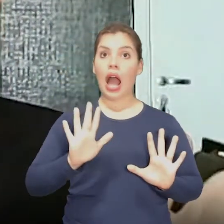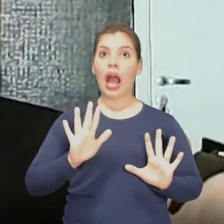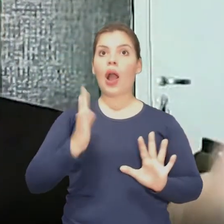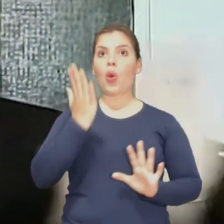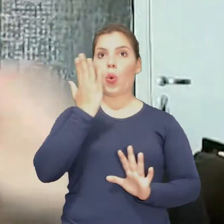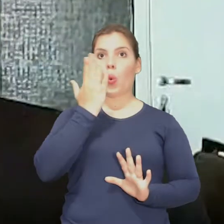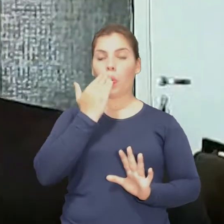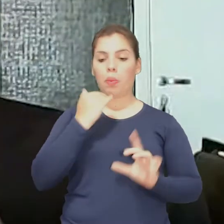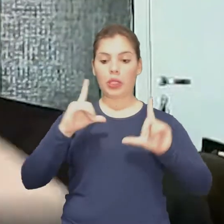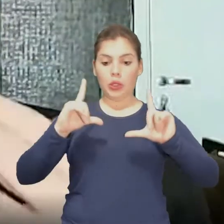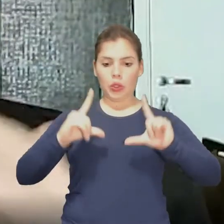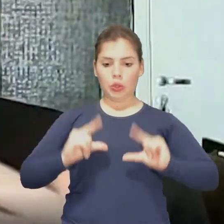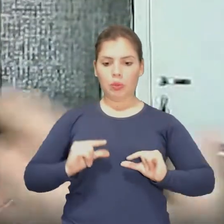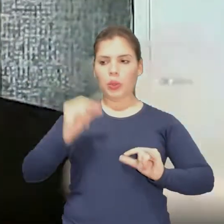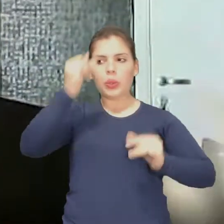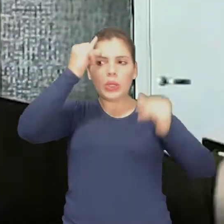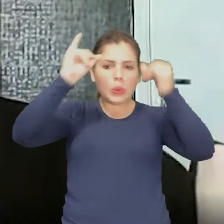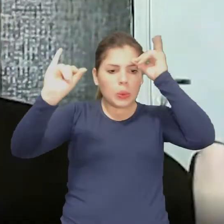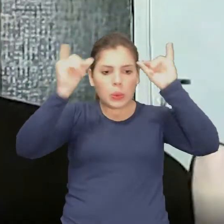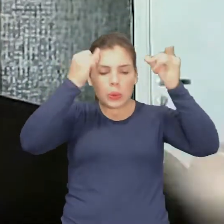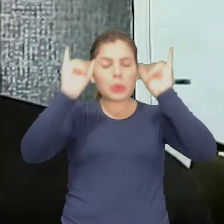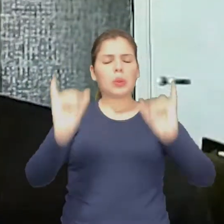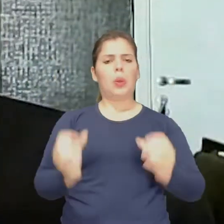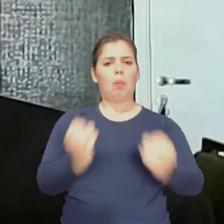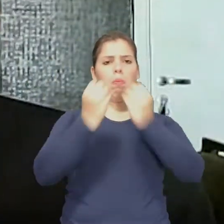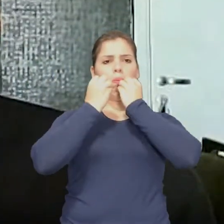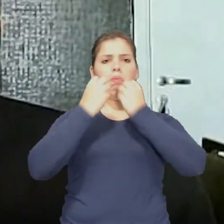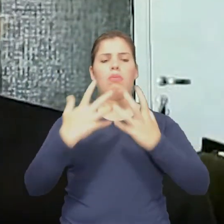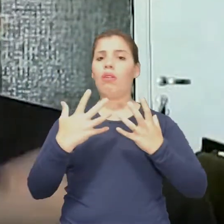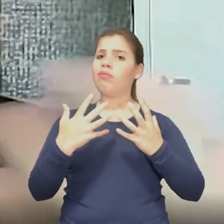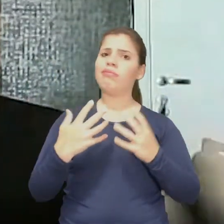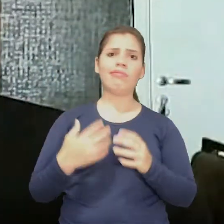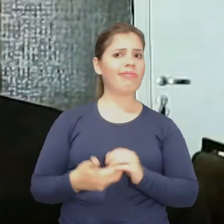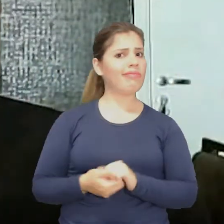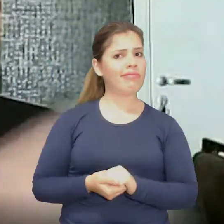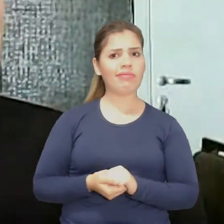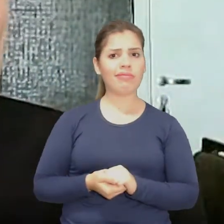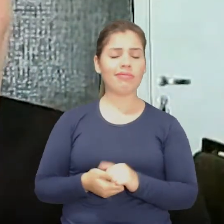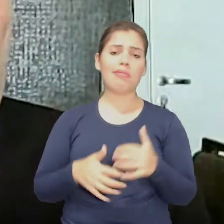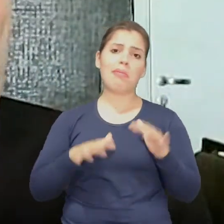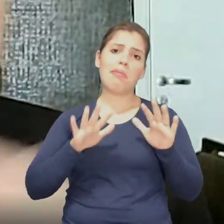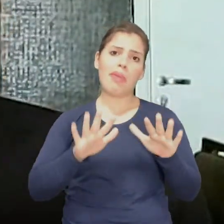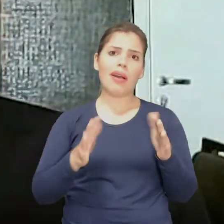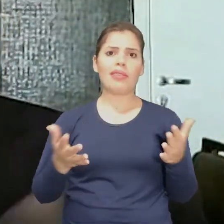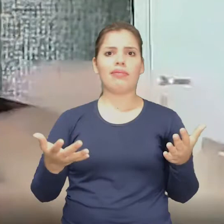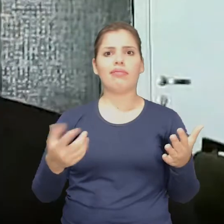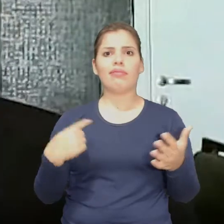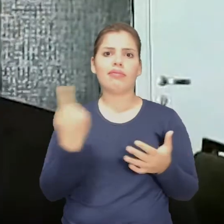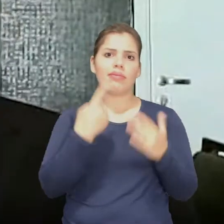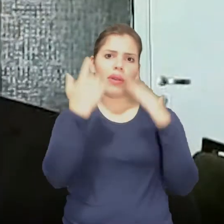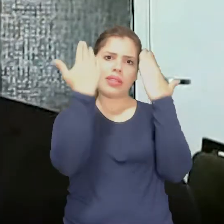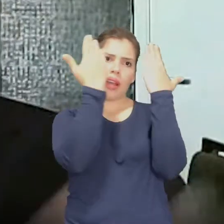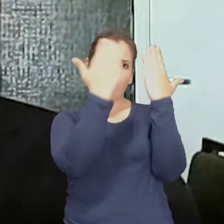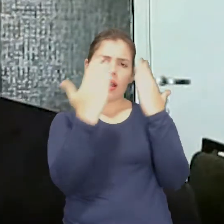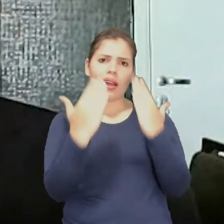que a gente tem, né? Que a dieta é uma coisa boa e, obviamente, se você analisar realmente que cada